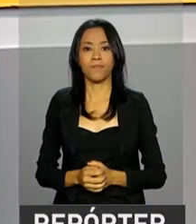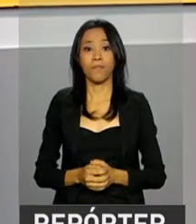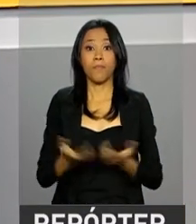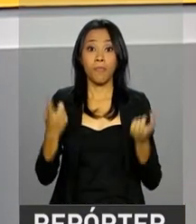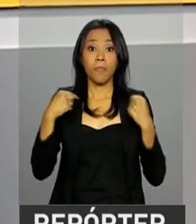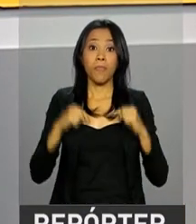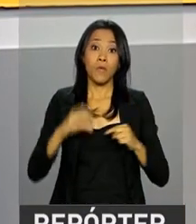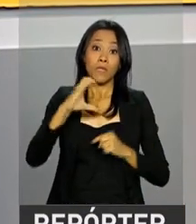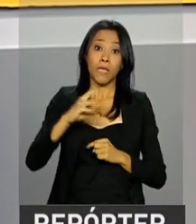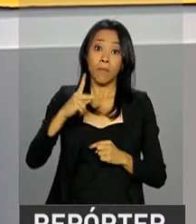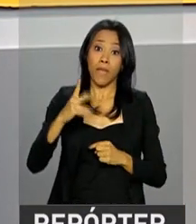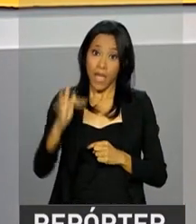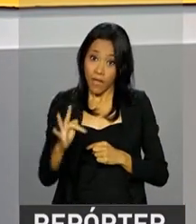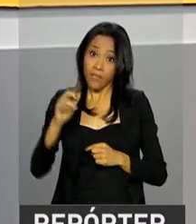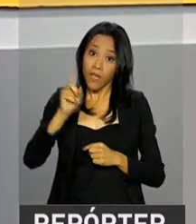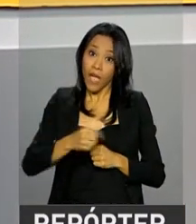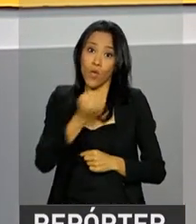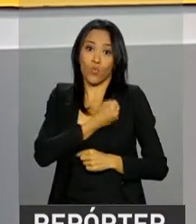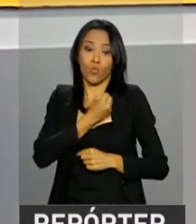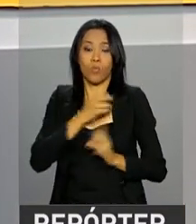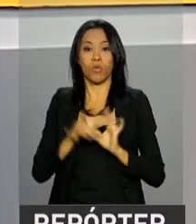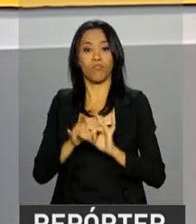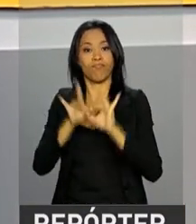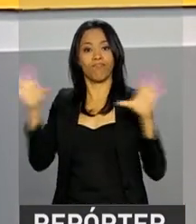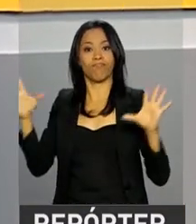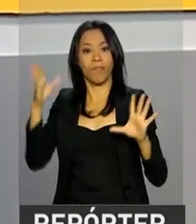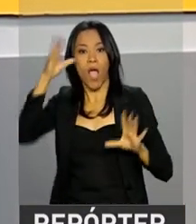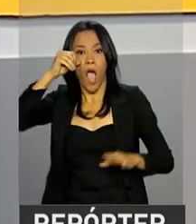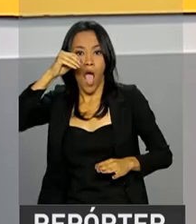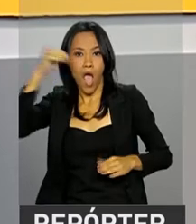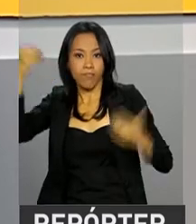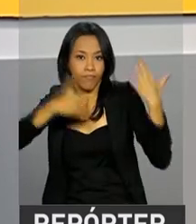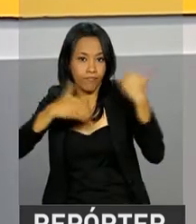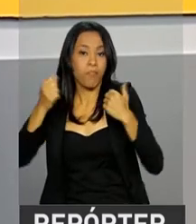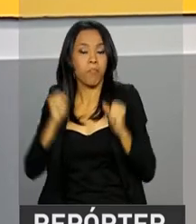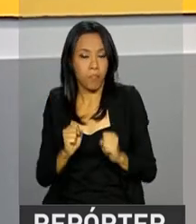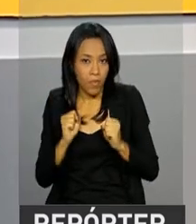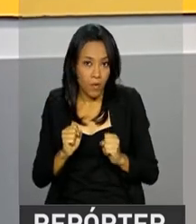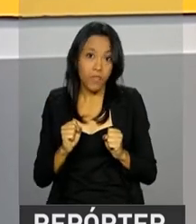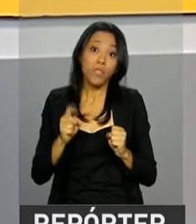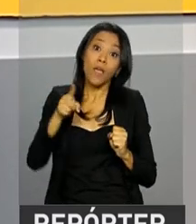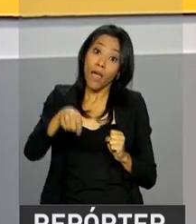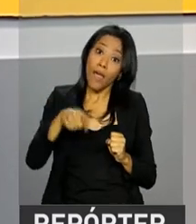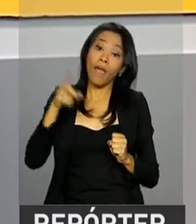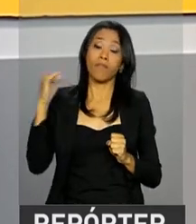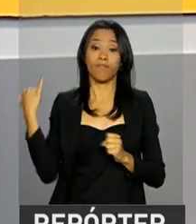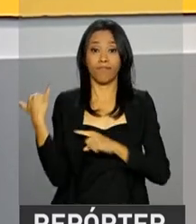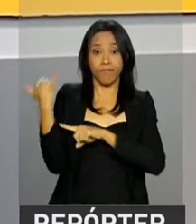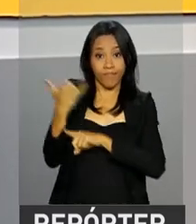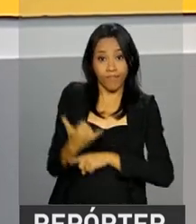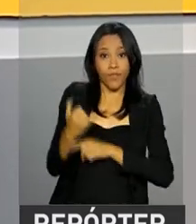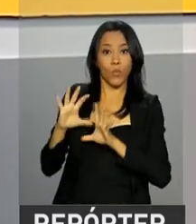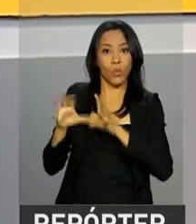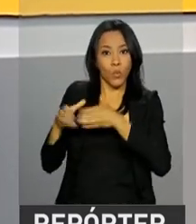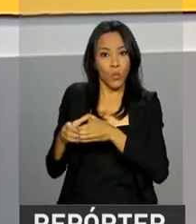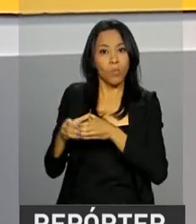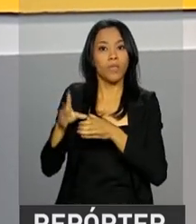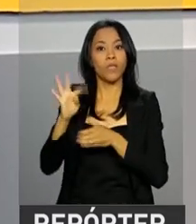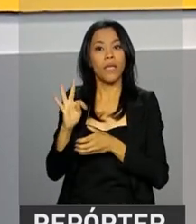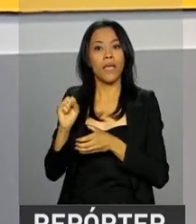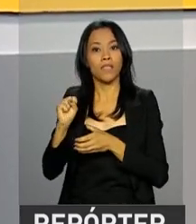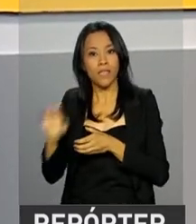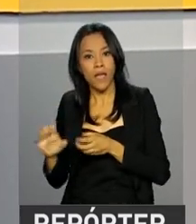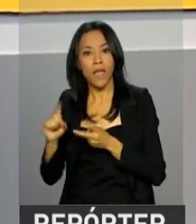O CPF deve ser o número público de identificação nacional do cidadão. A mudança foi recomendada pelo comitê que reúne TSE,